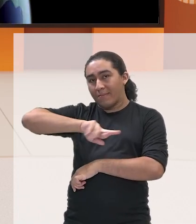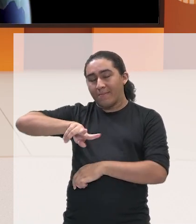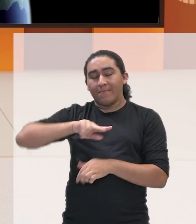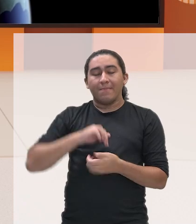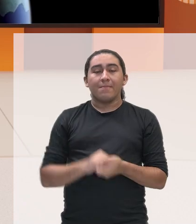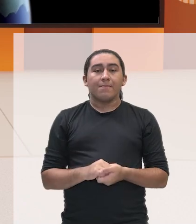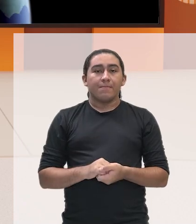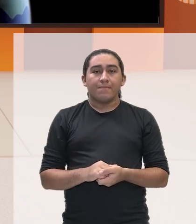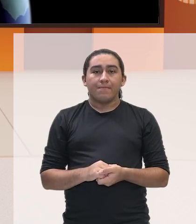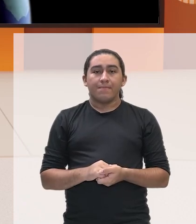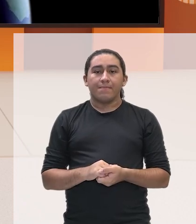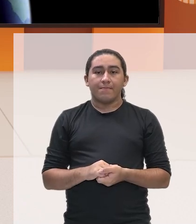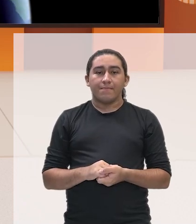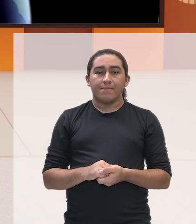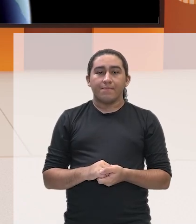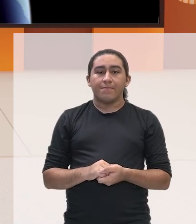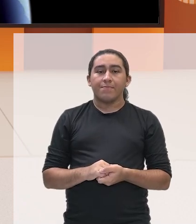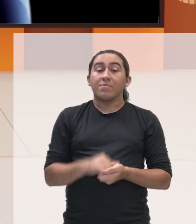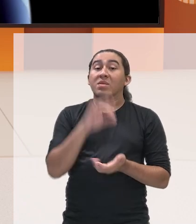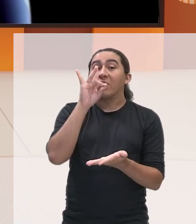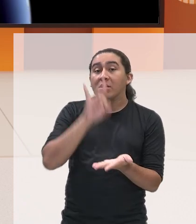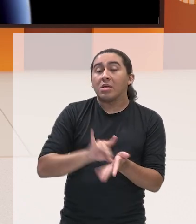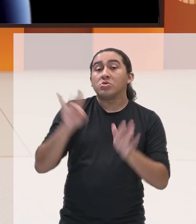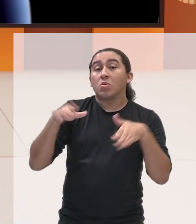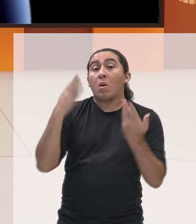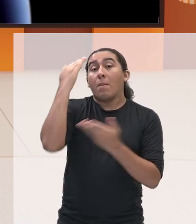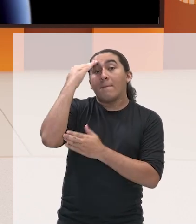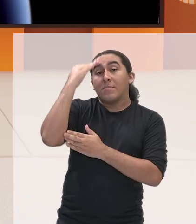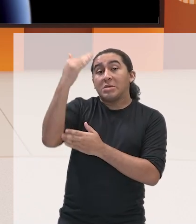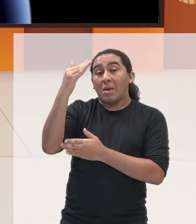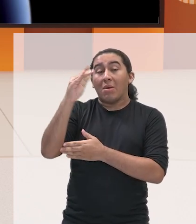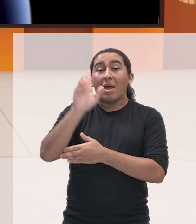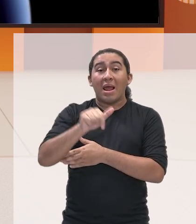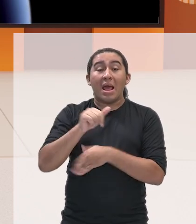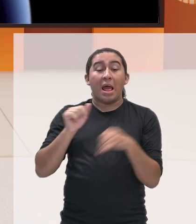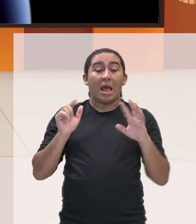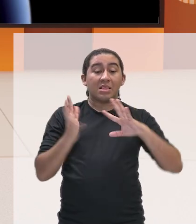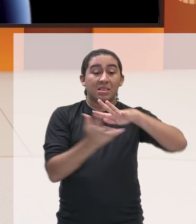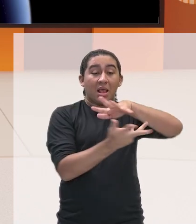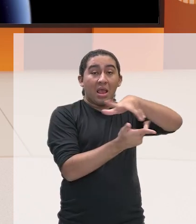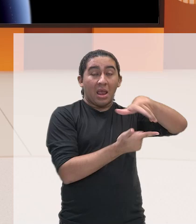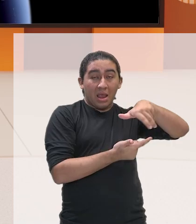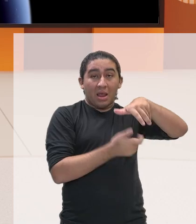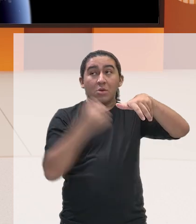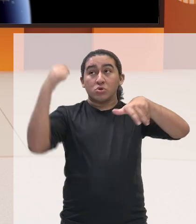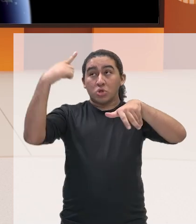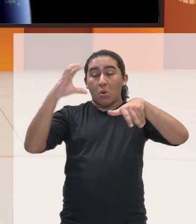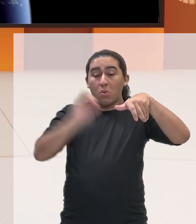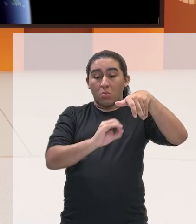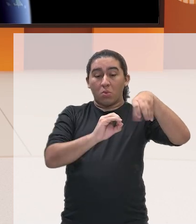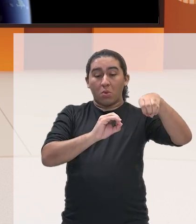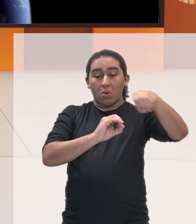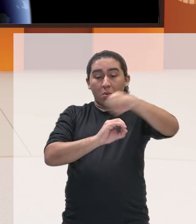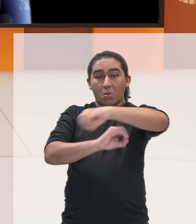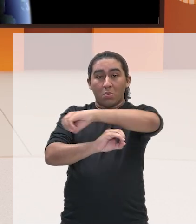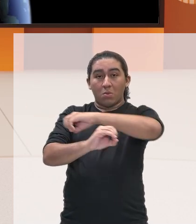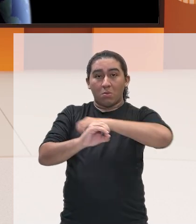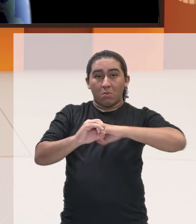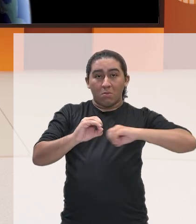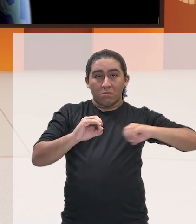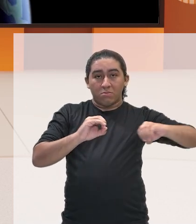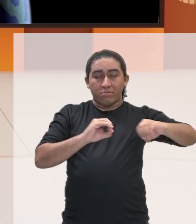hipótese, né, essa teoria. Que quem realmente gira é a Terra que gira em torno do Sol, né?